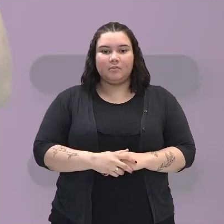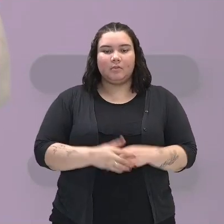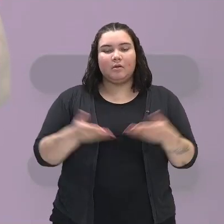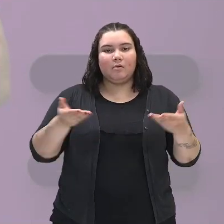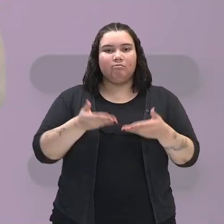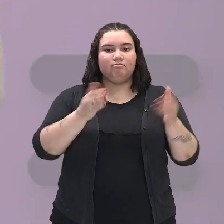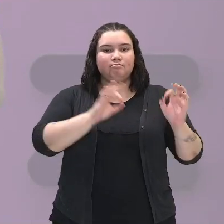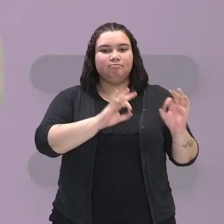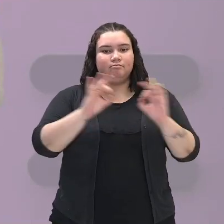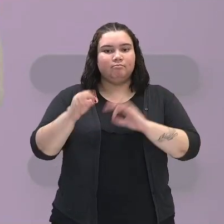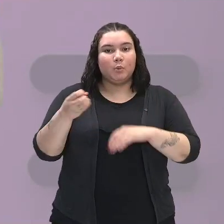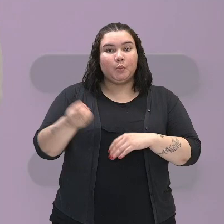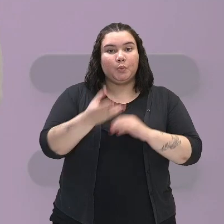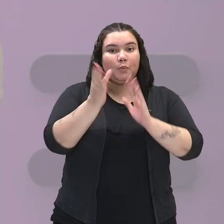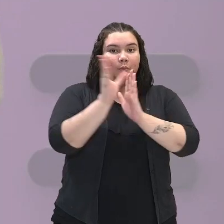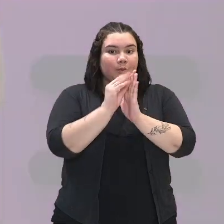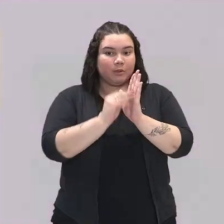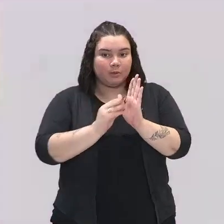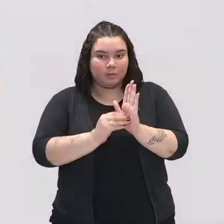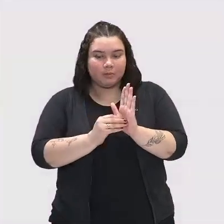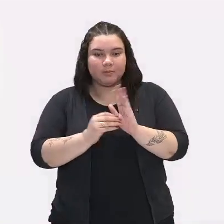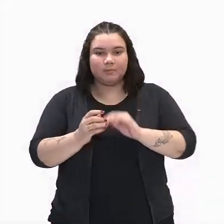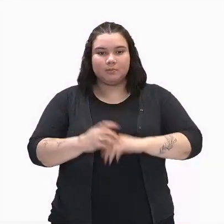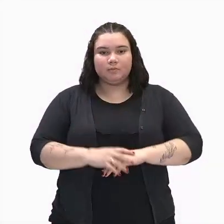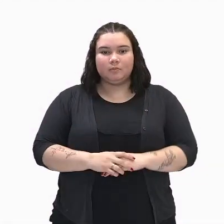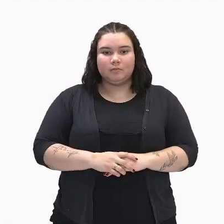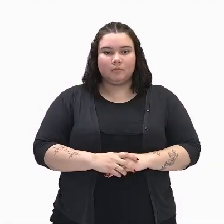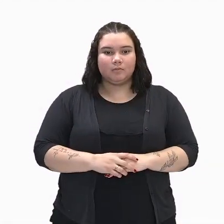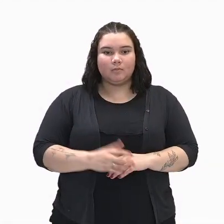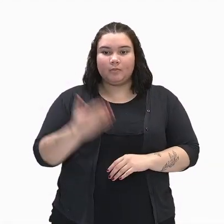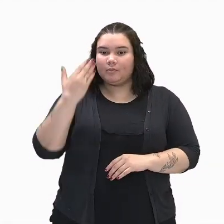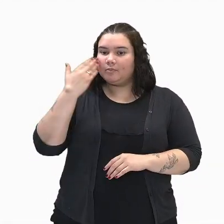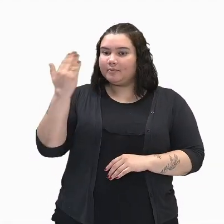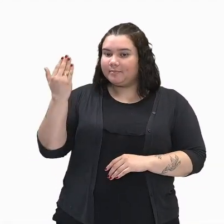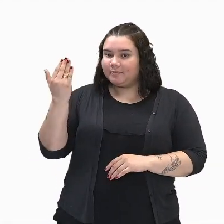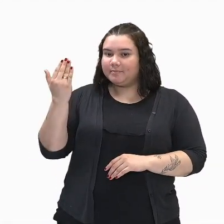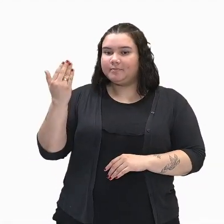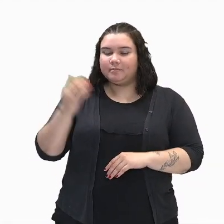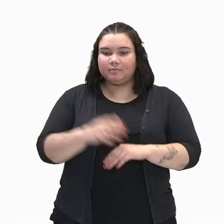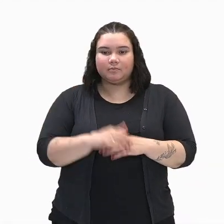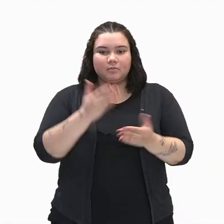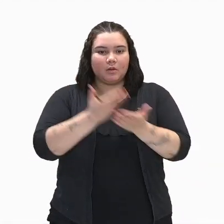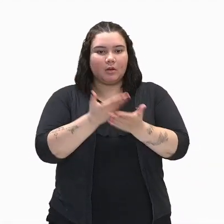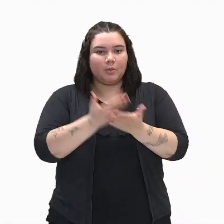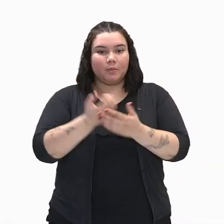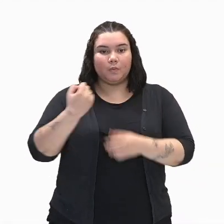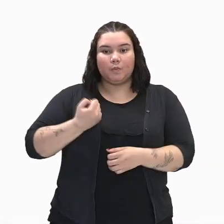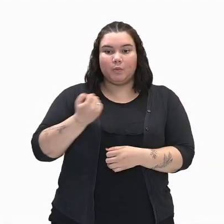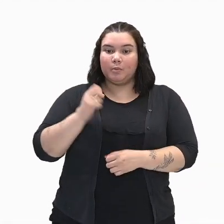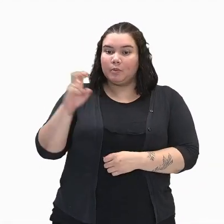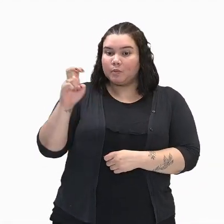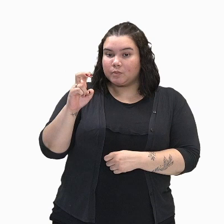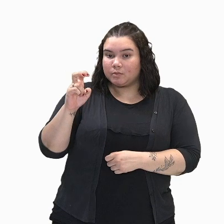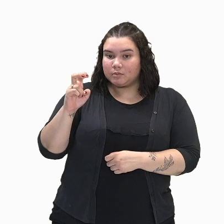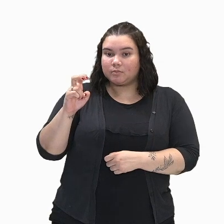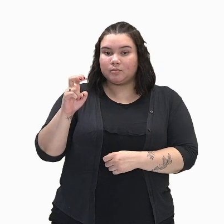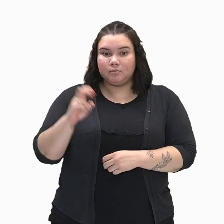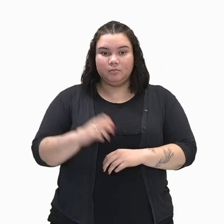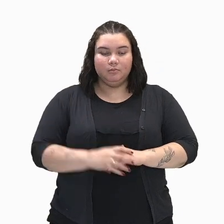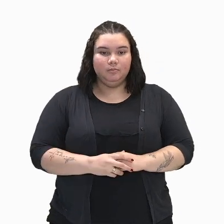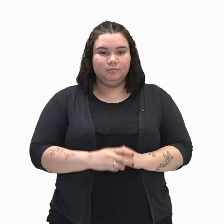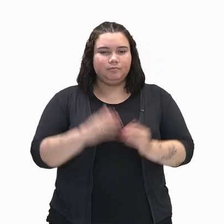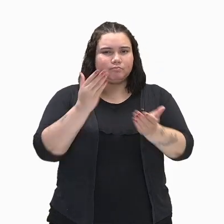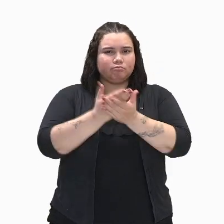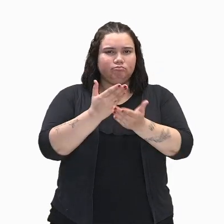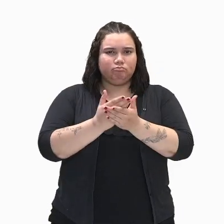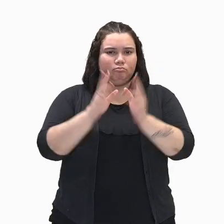um novo conteúdo nessa aula. Então aí está, ó. Na nossa aula de número 5, vamos